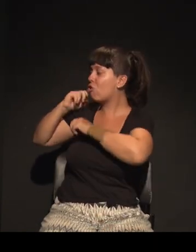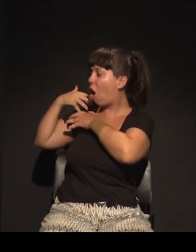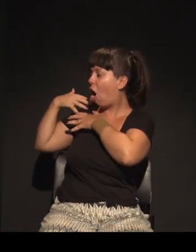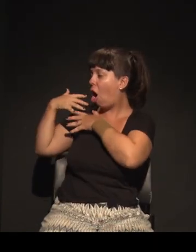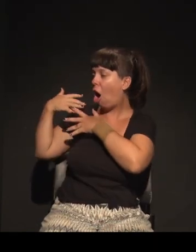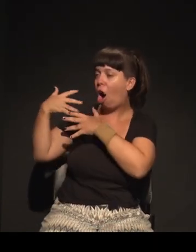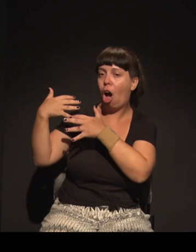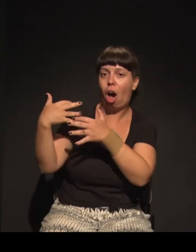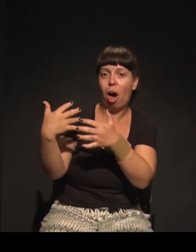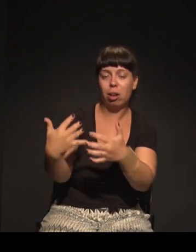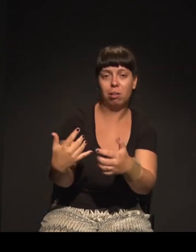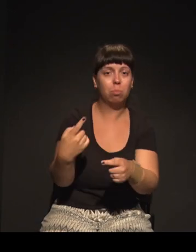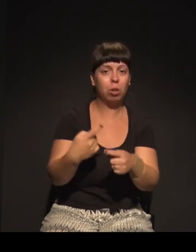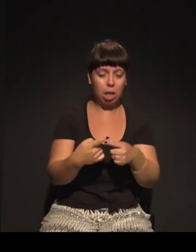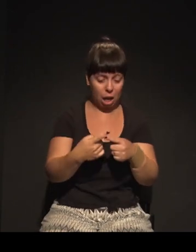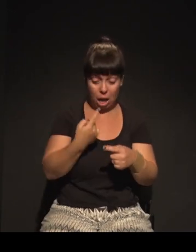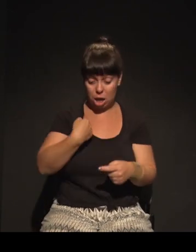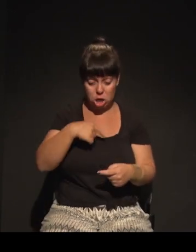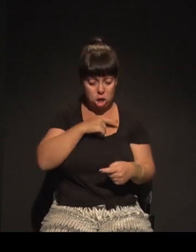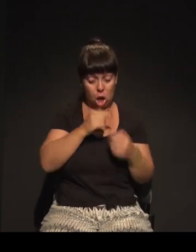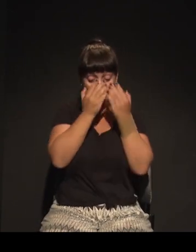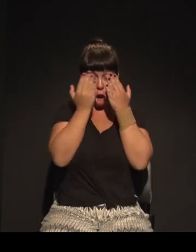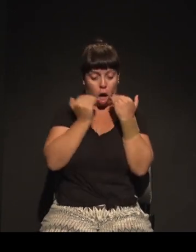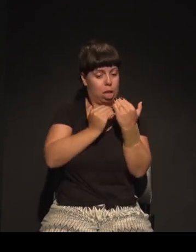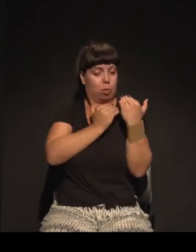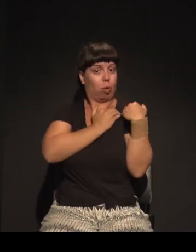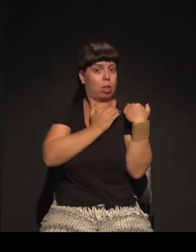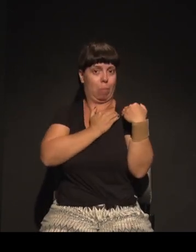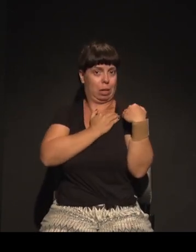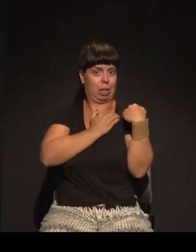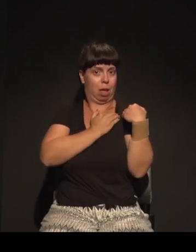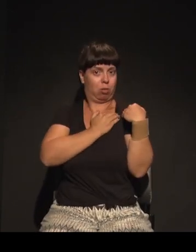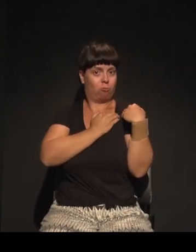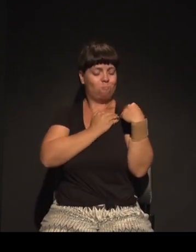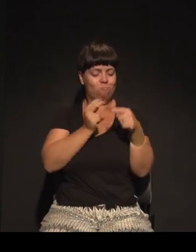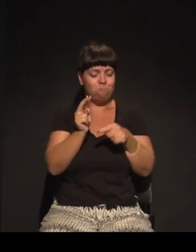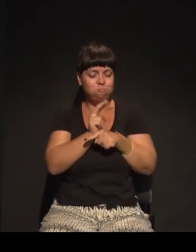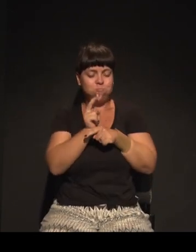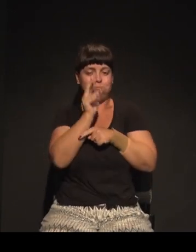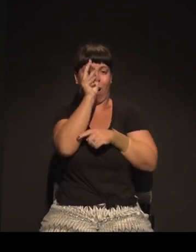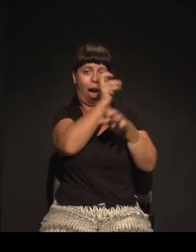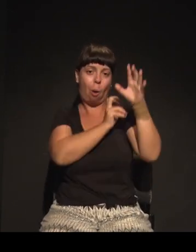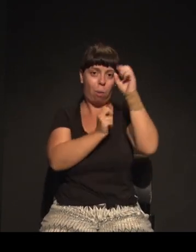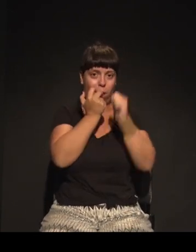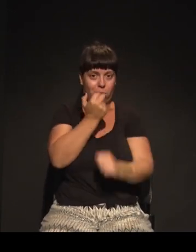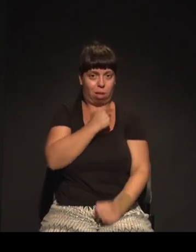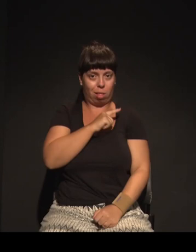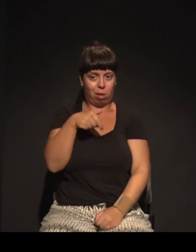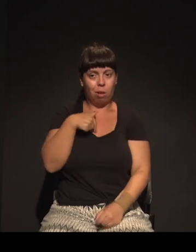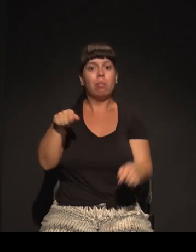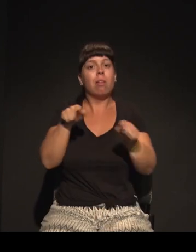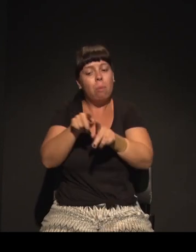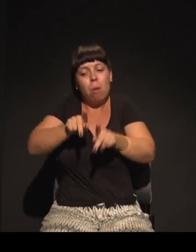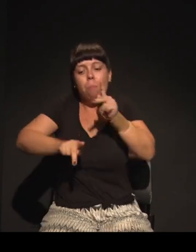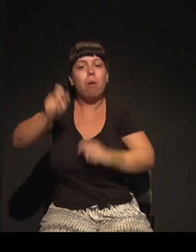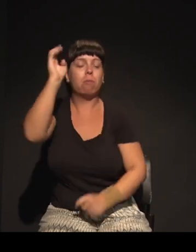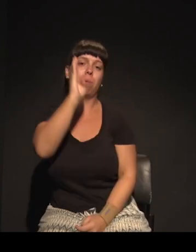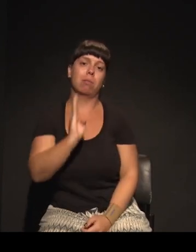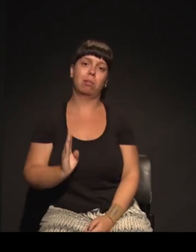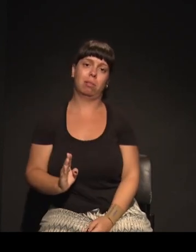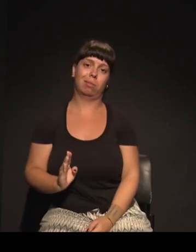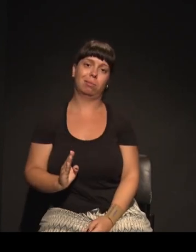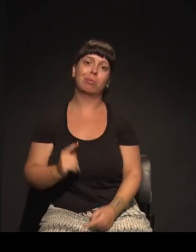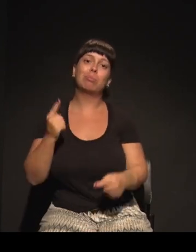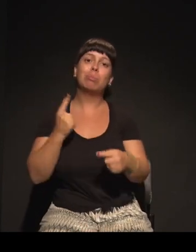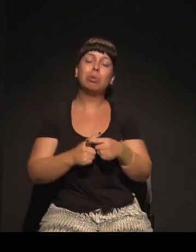responsabilidade da gente é como indígena aprender a nossa língua mas também do povo brasileiro não é porque há uma carência a